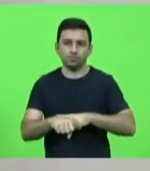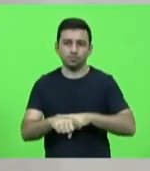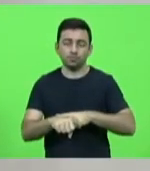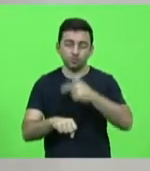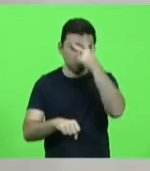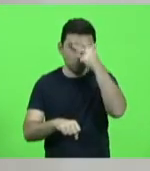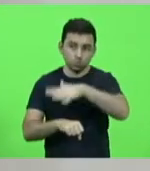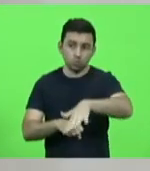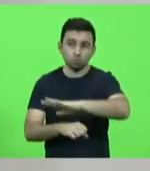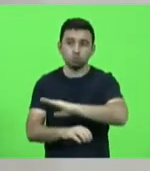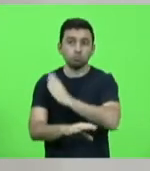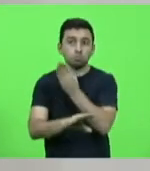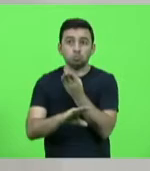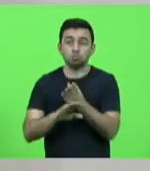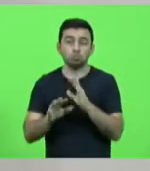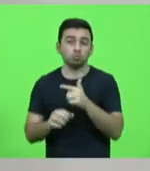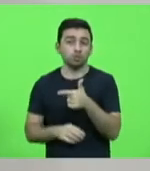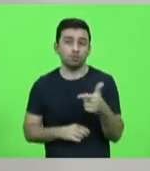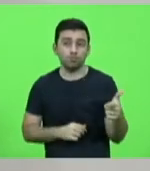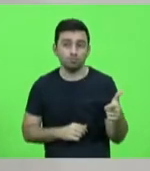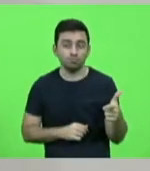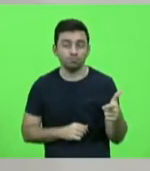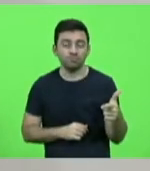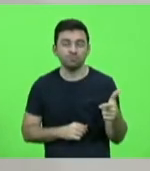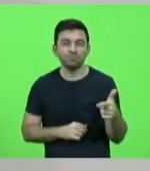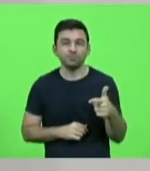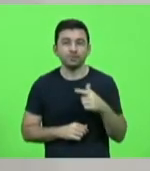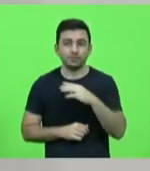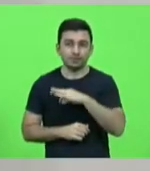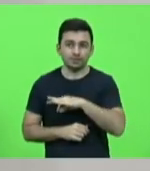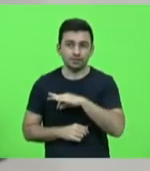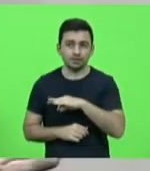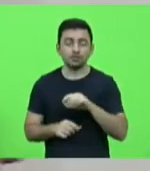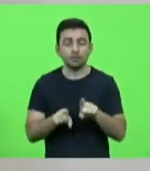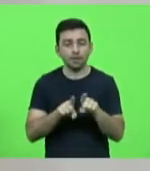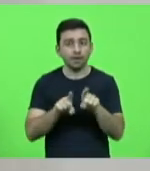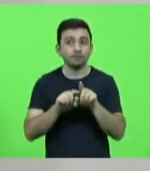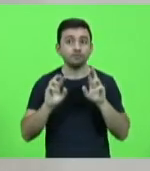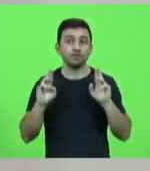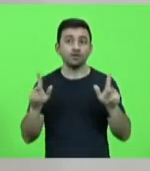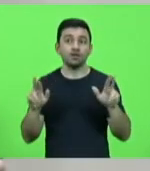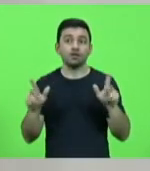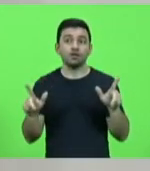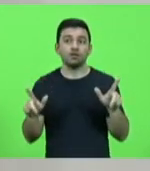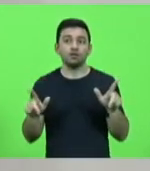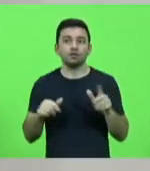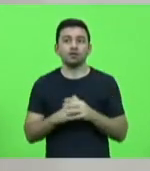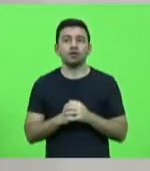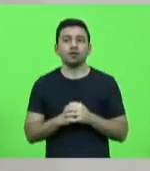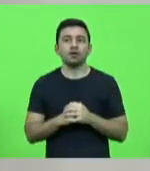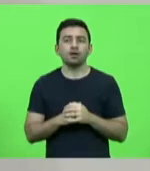integralidade. Podemos ter uma diferenciação que não seja muito grande na